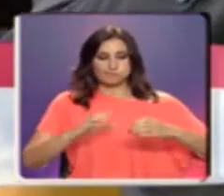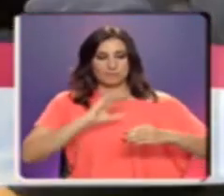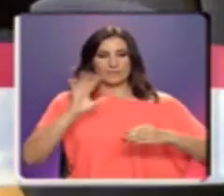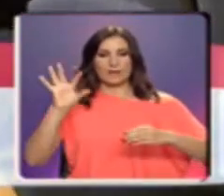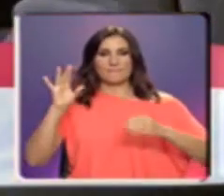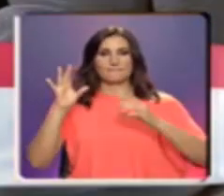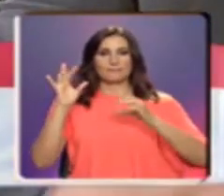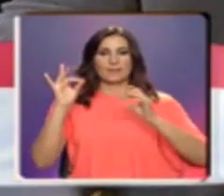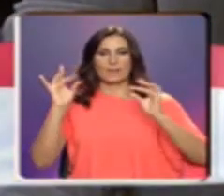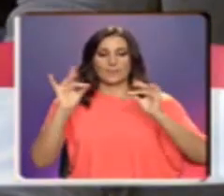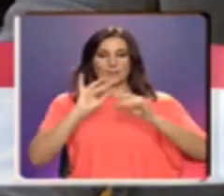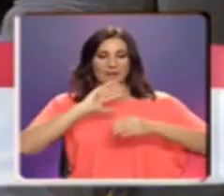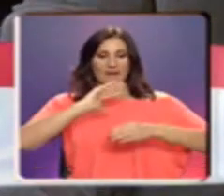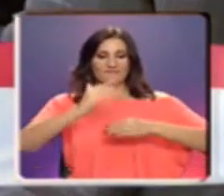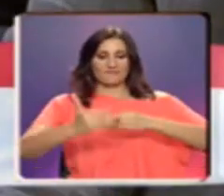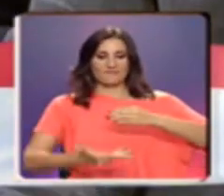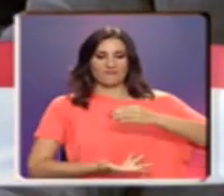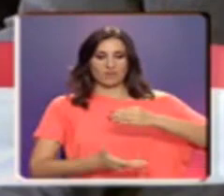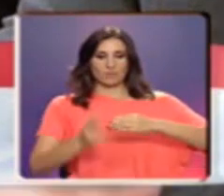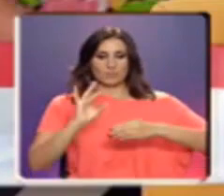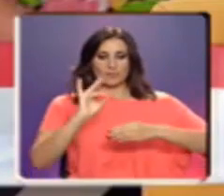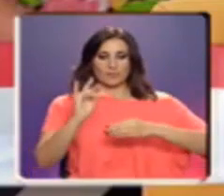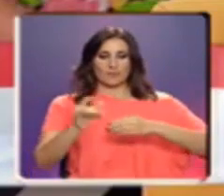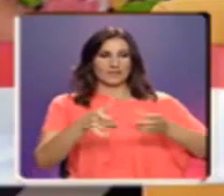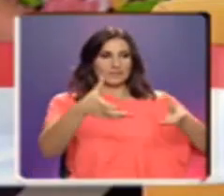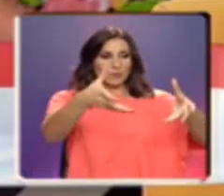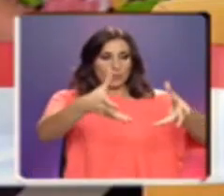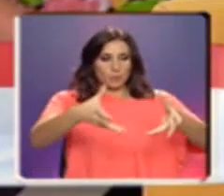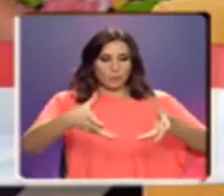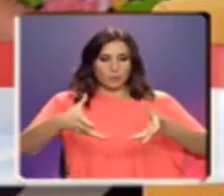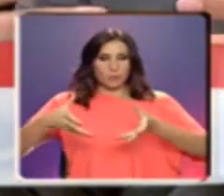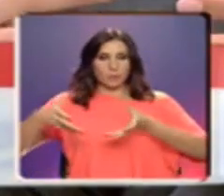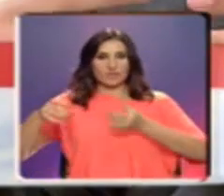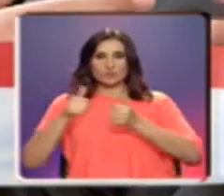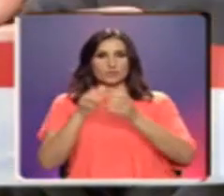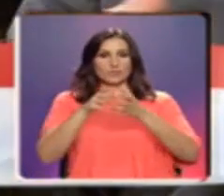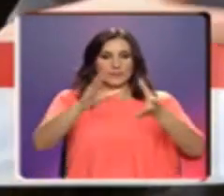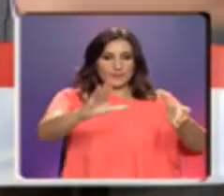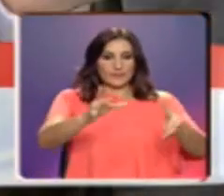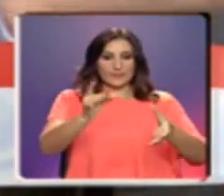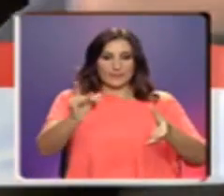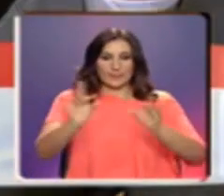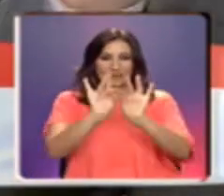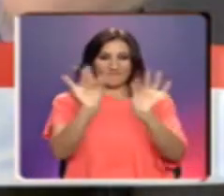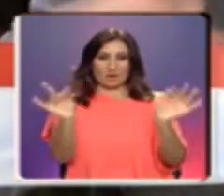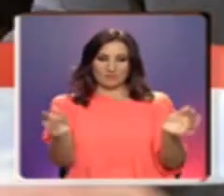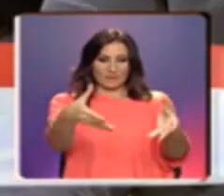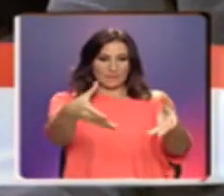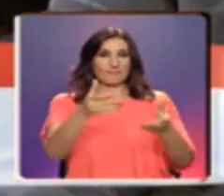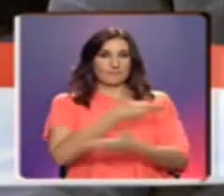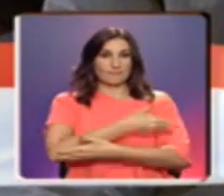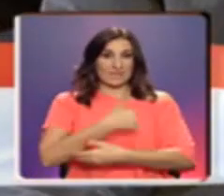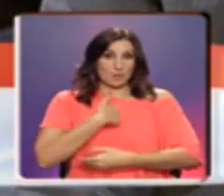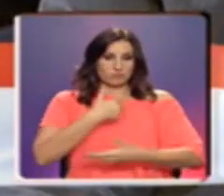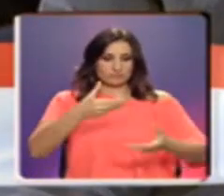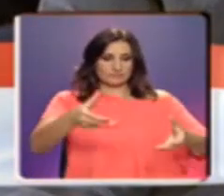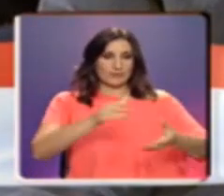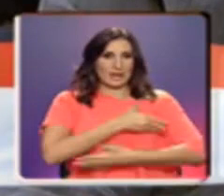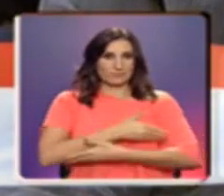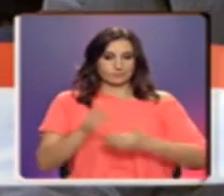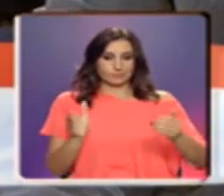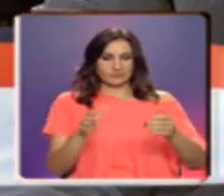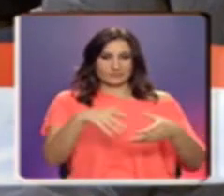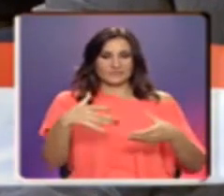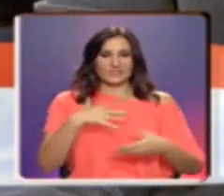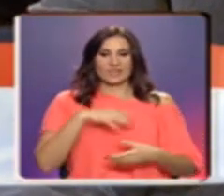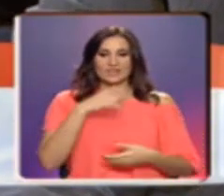membrana, que teria ficado intacta, digamos. E que saiu perfeitamente toda inteira. E disse o médico aos meus pais que isso